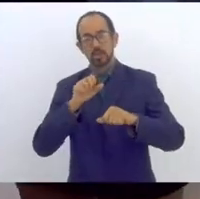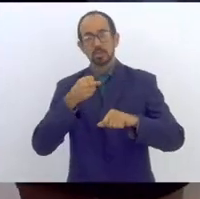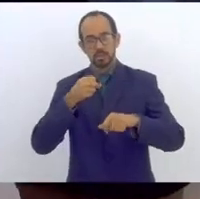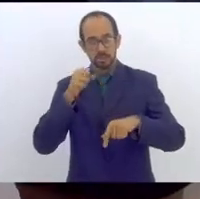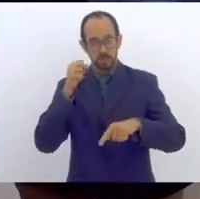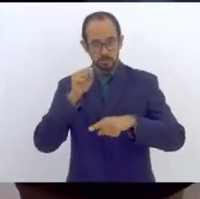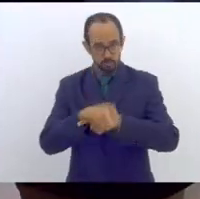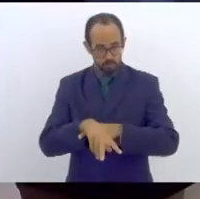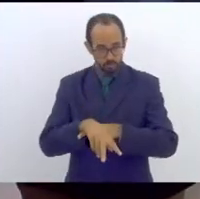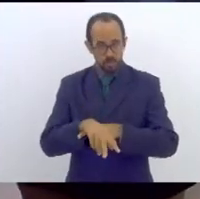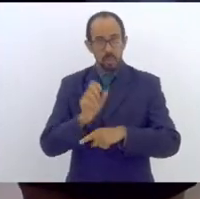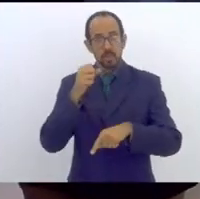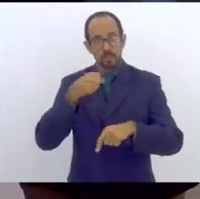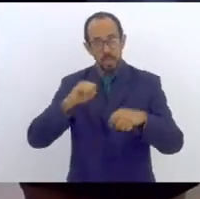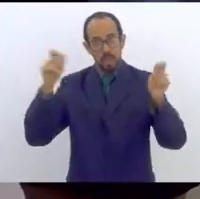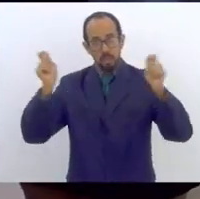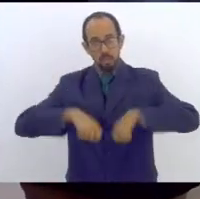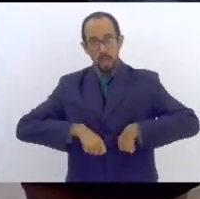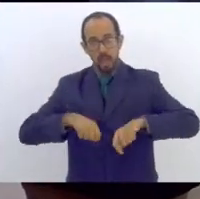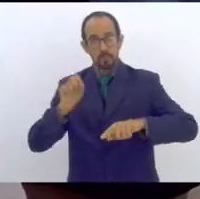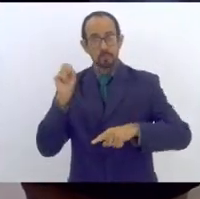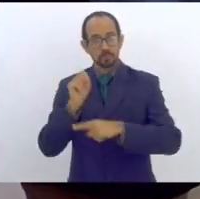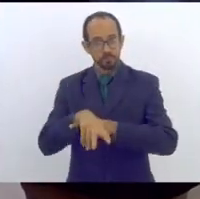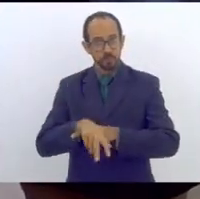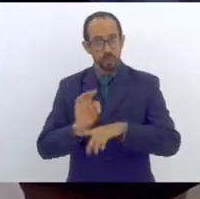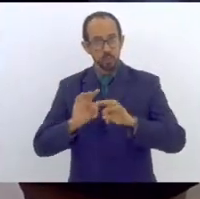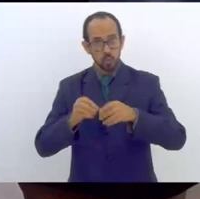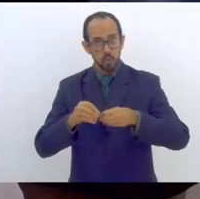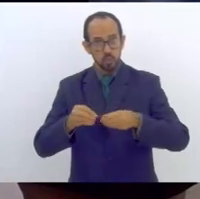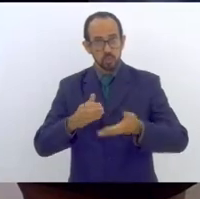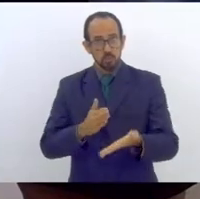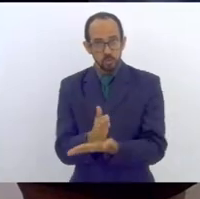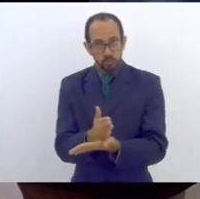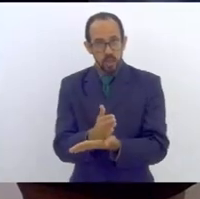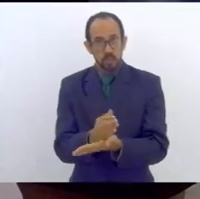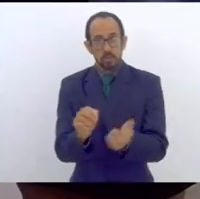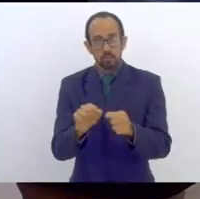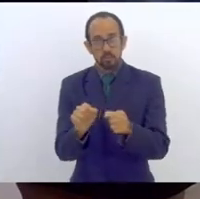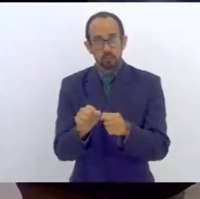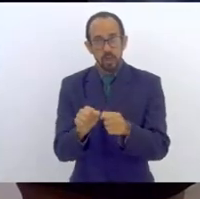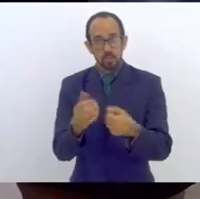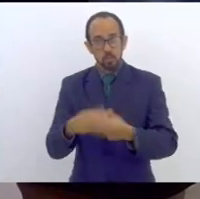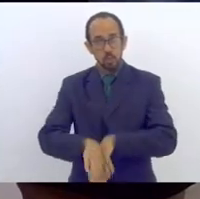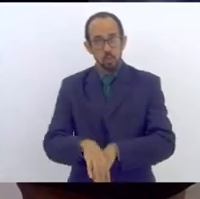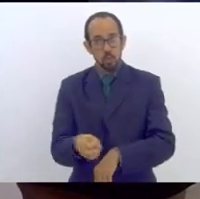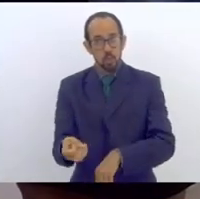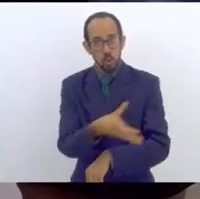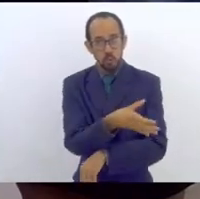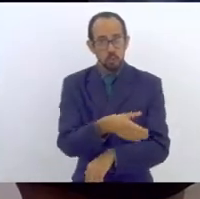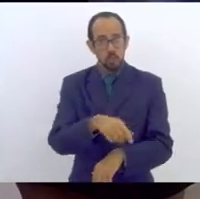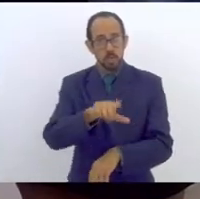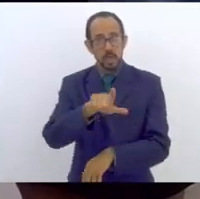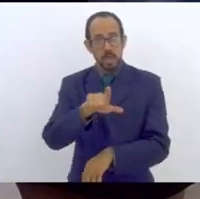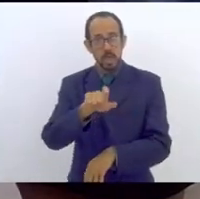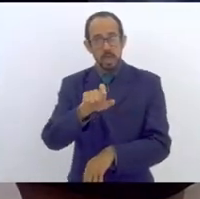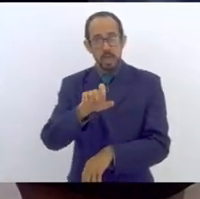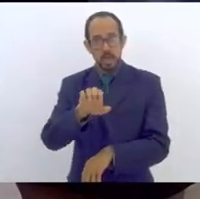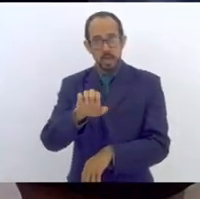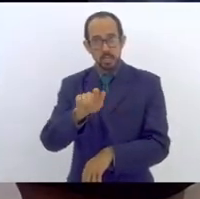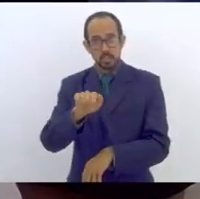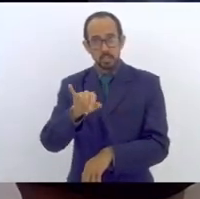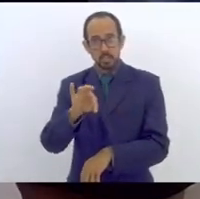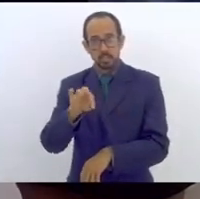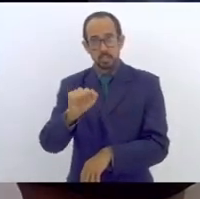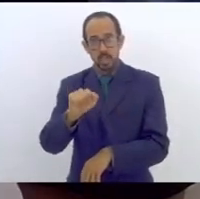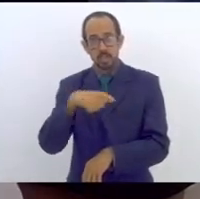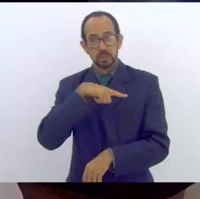tá contrata em todas as pessoas aprovadas e se Abra o novo concurso Eu vou além porque Legista nós estamos com 34%